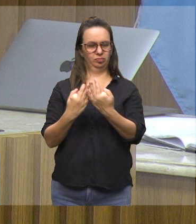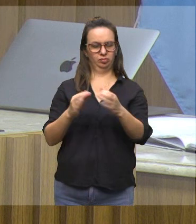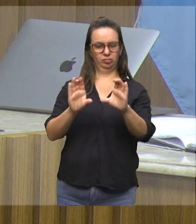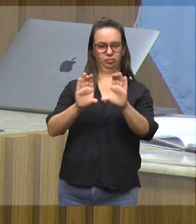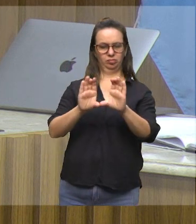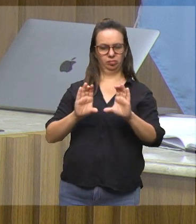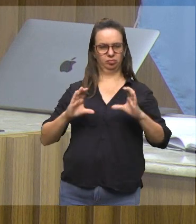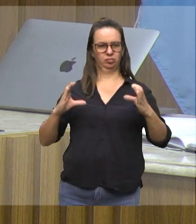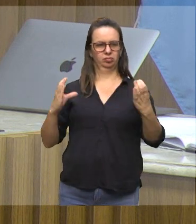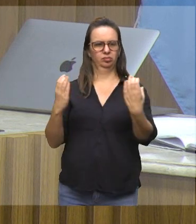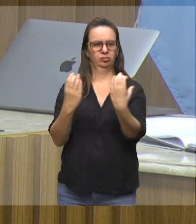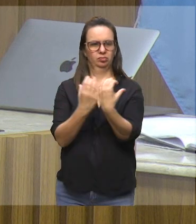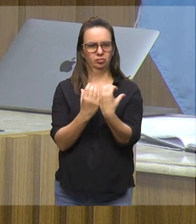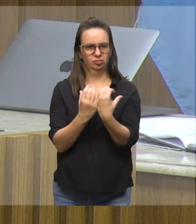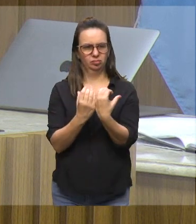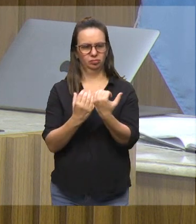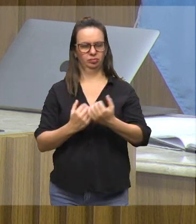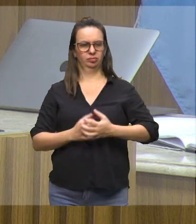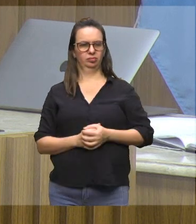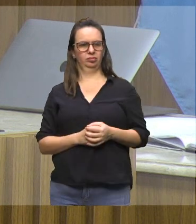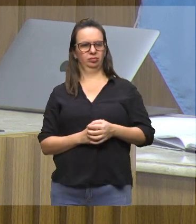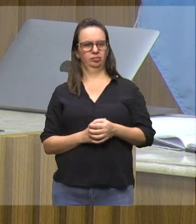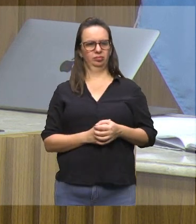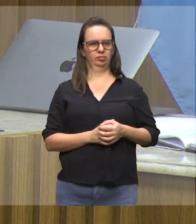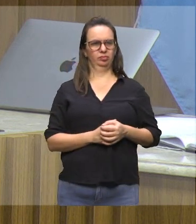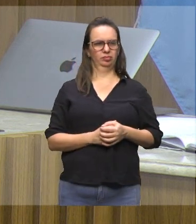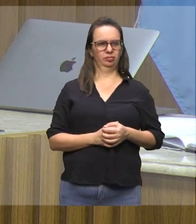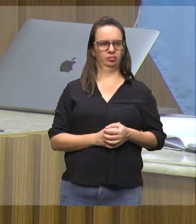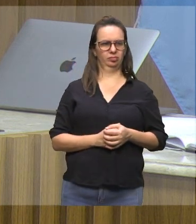comunidade, o quanto é